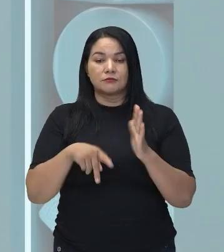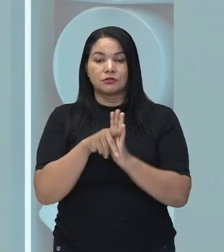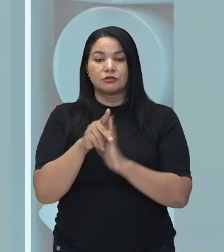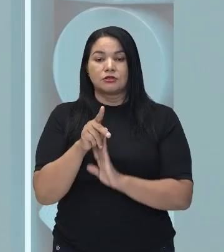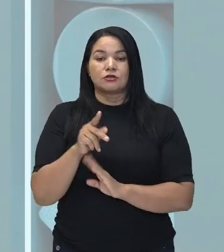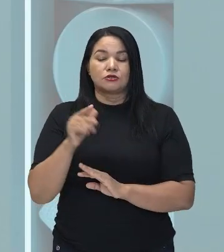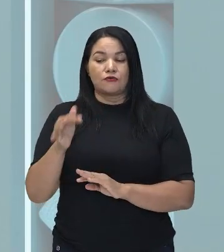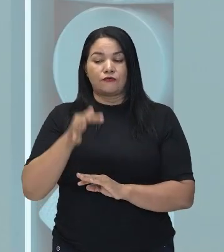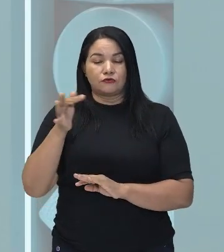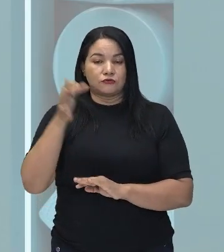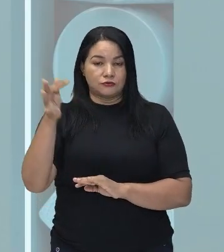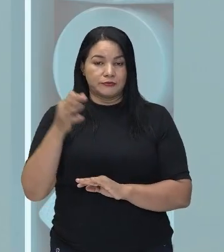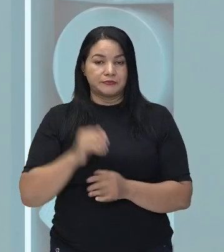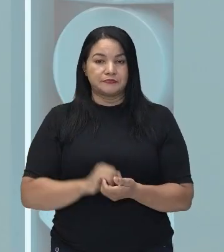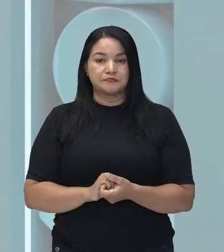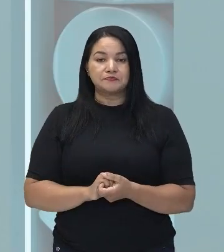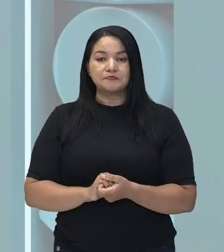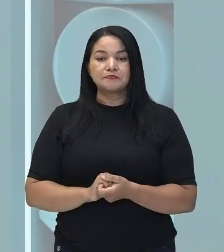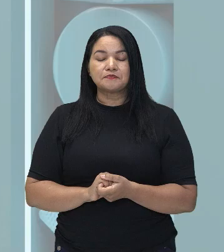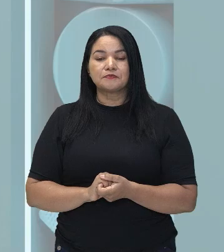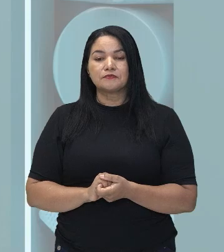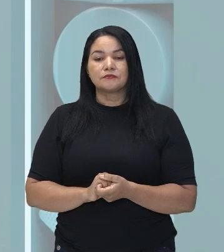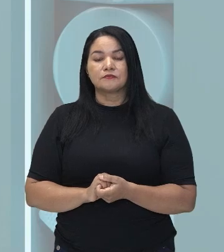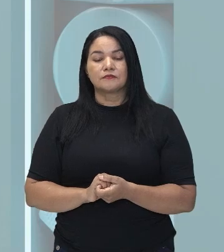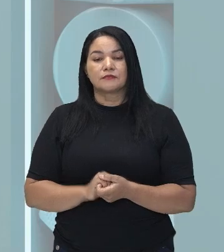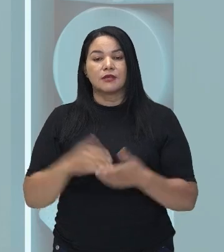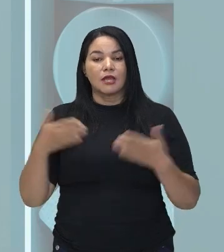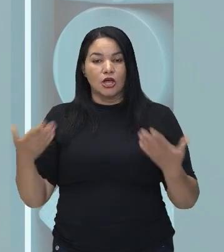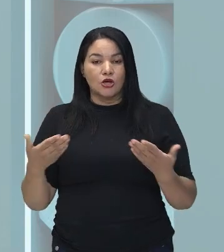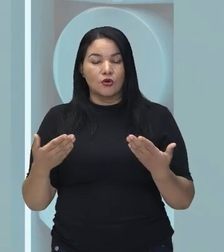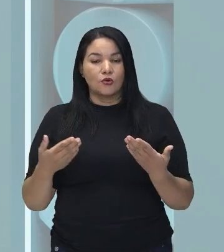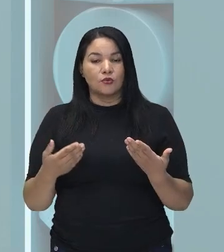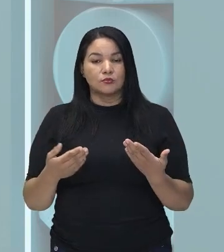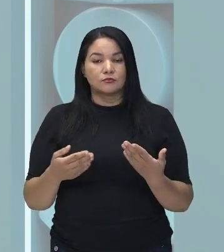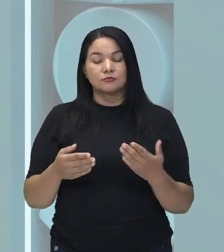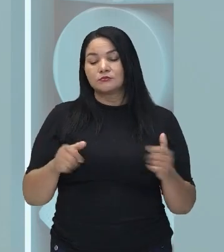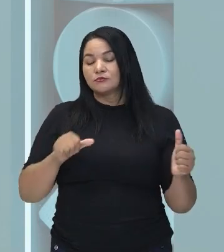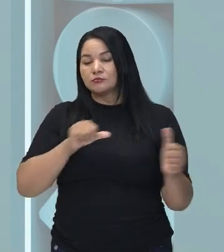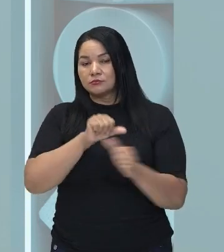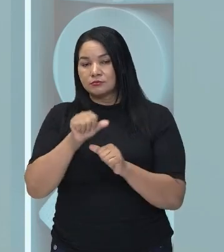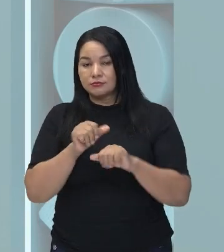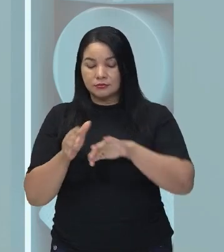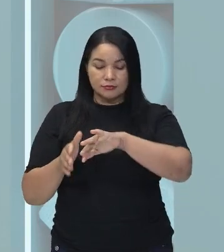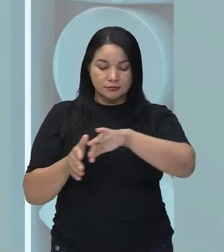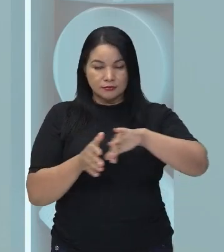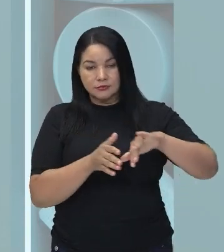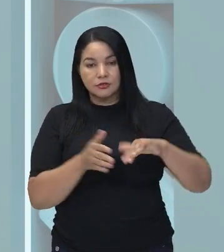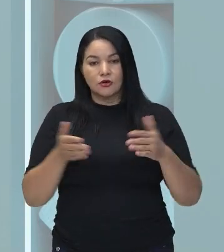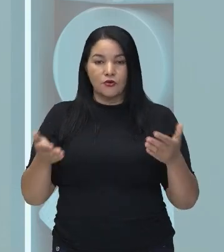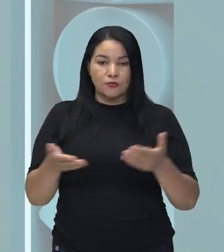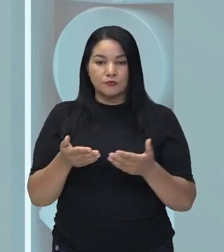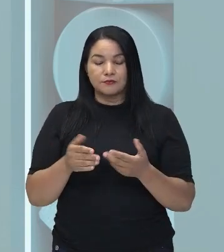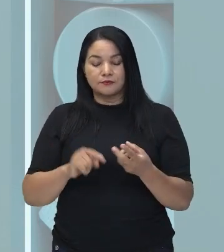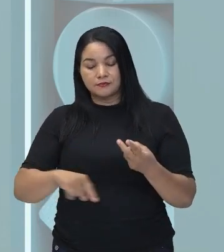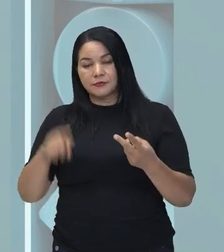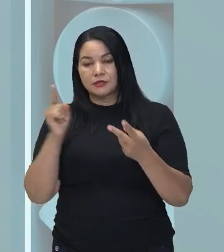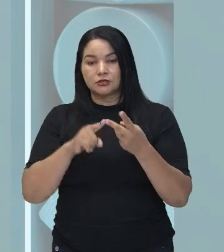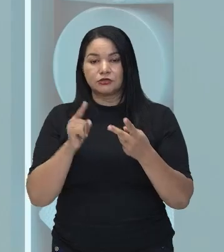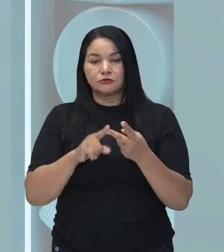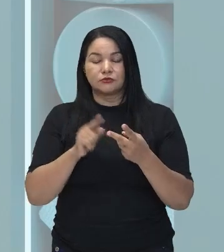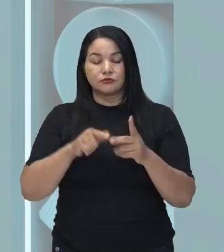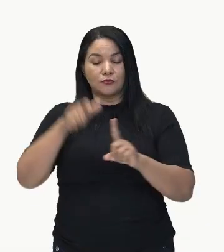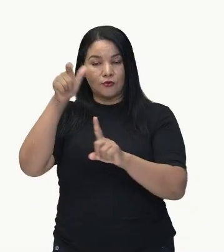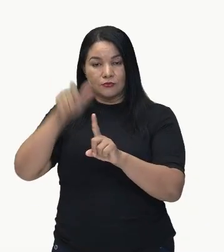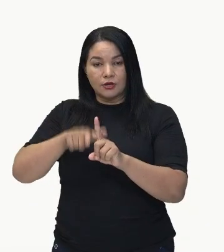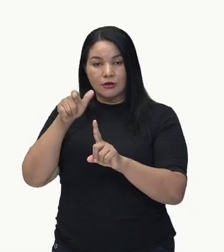futurismo. Ok? Agora, saindo do Álvaro de Campos, vamos abordar Ricardo Reis.